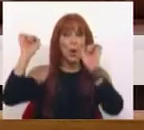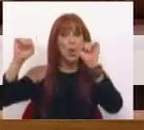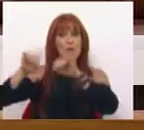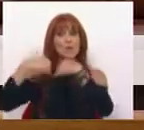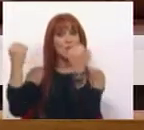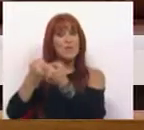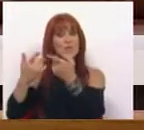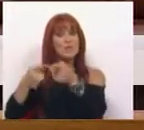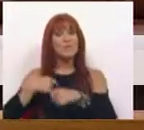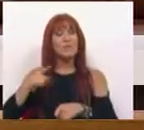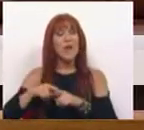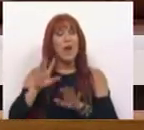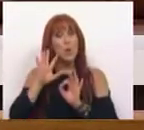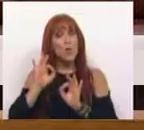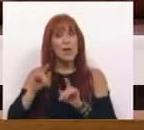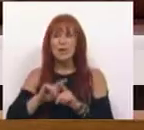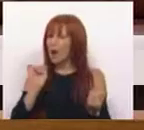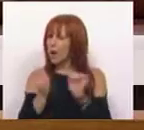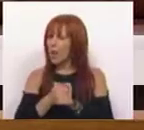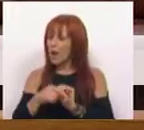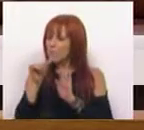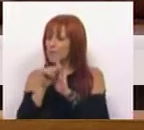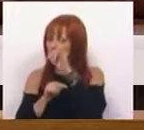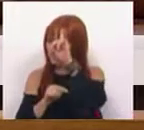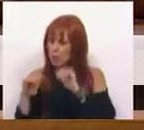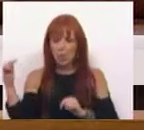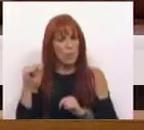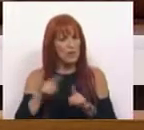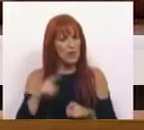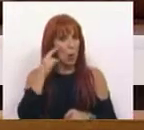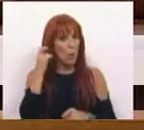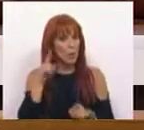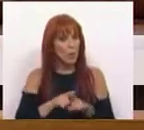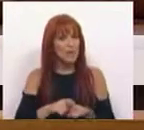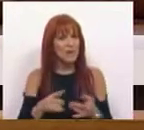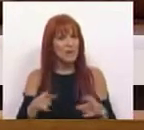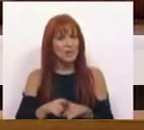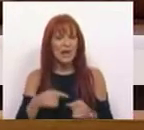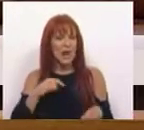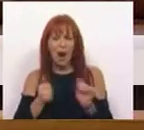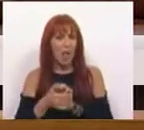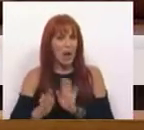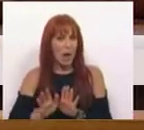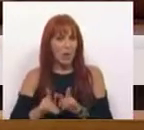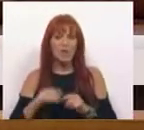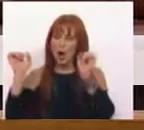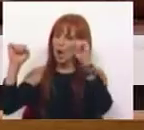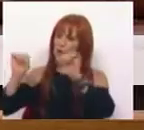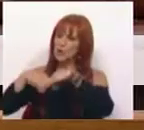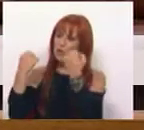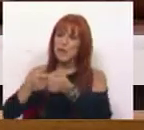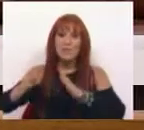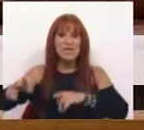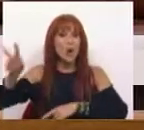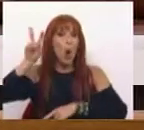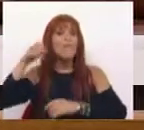concertação social, seria prudente não inverter as premissas, ou pelo menos tentar não as inverter. A concertação social